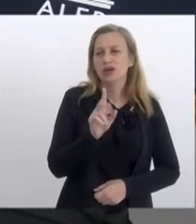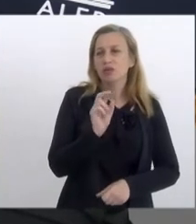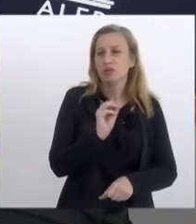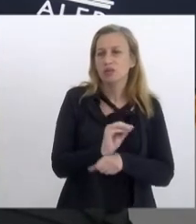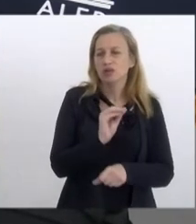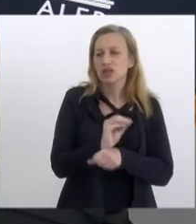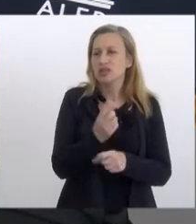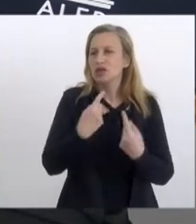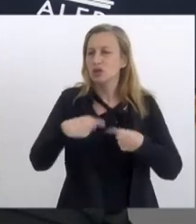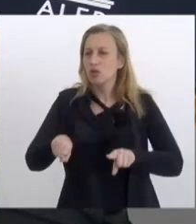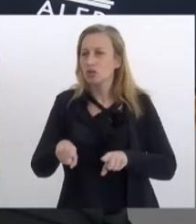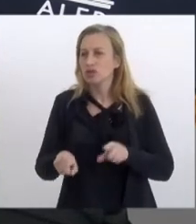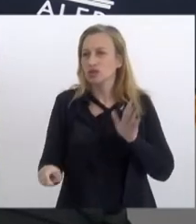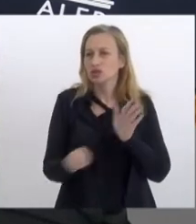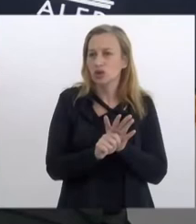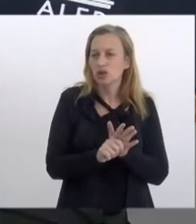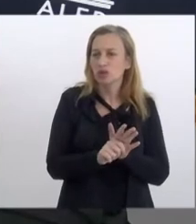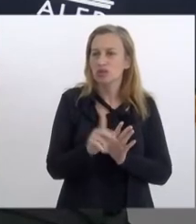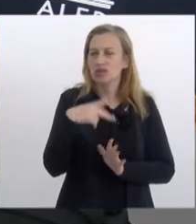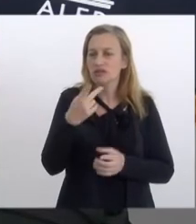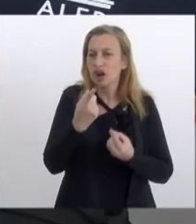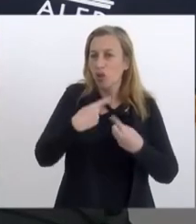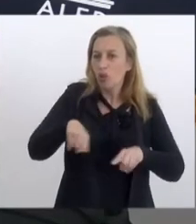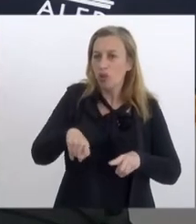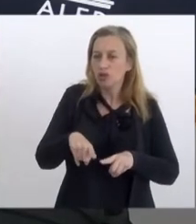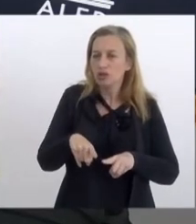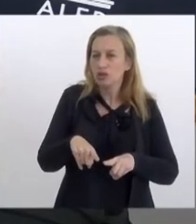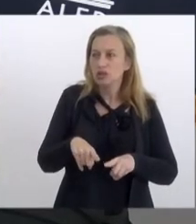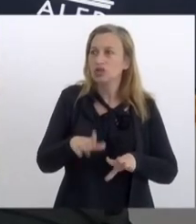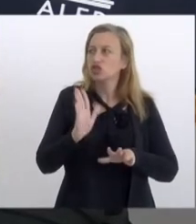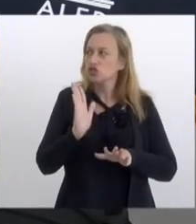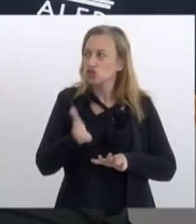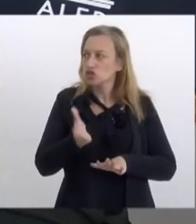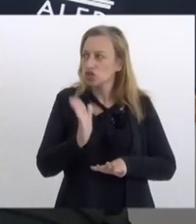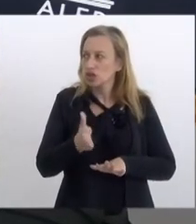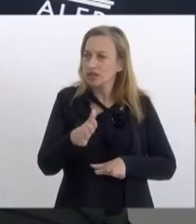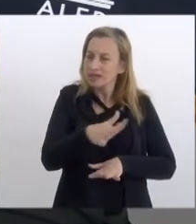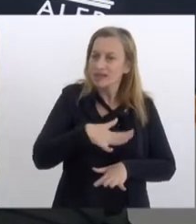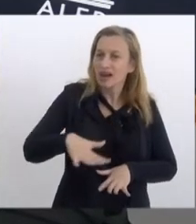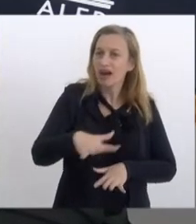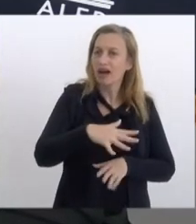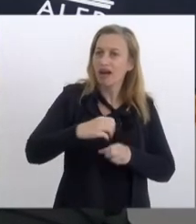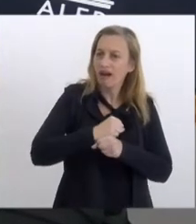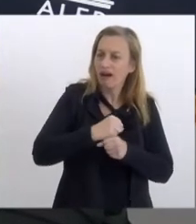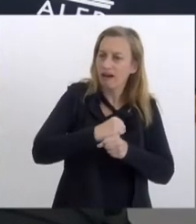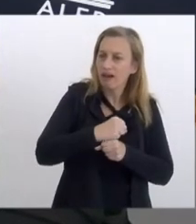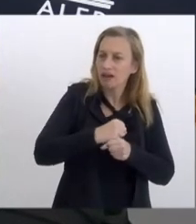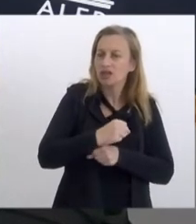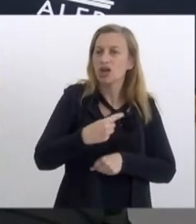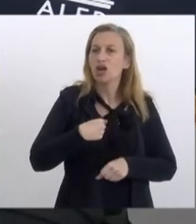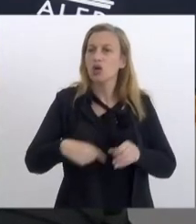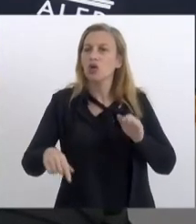Quando você fala de combate, e nós já militamos nessa área há muito tempo. Eu usei